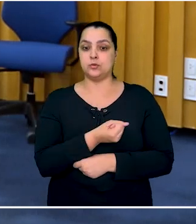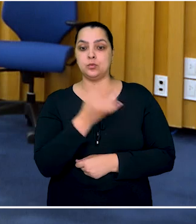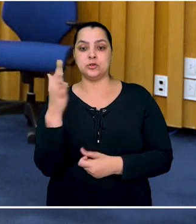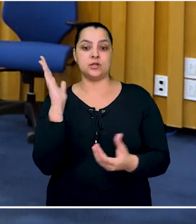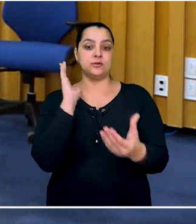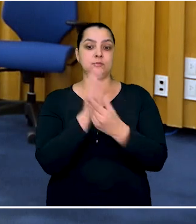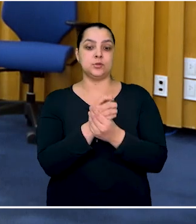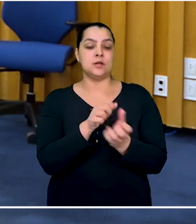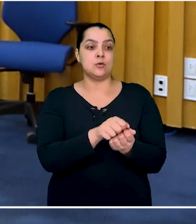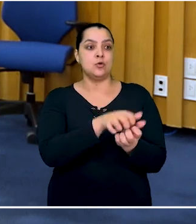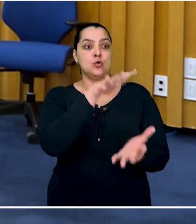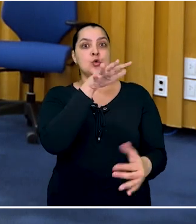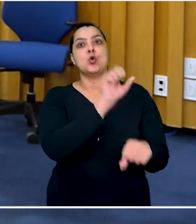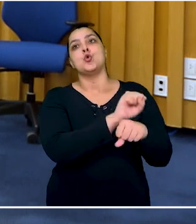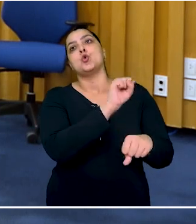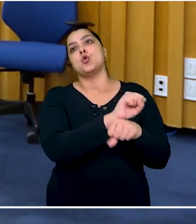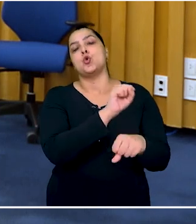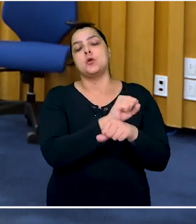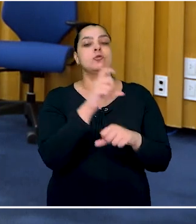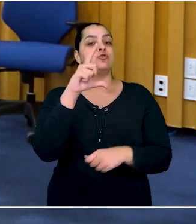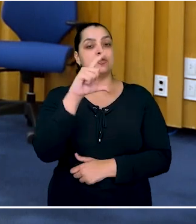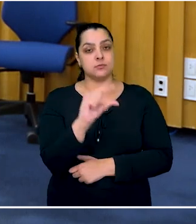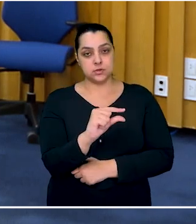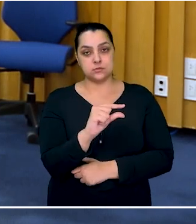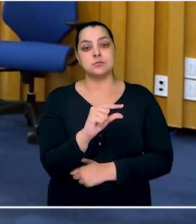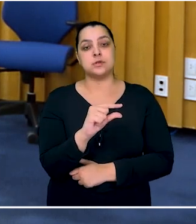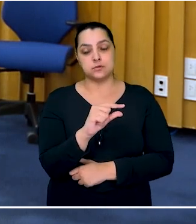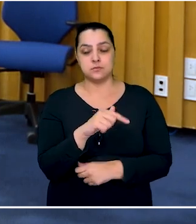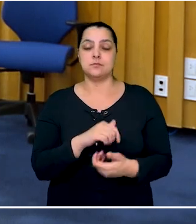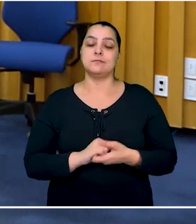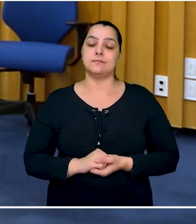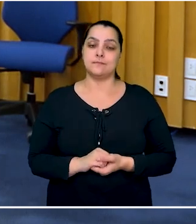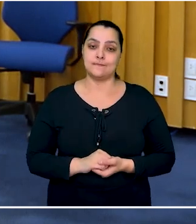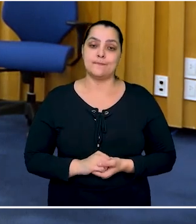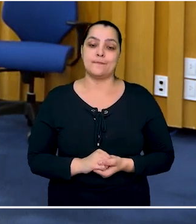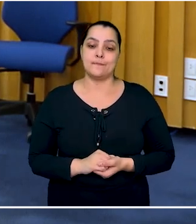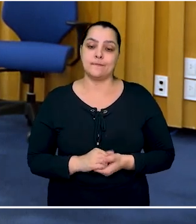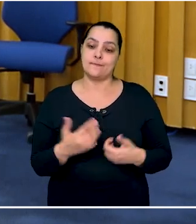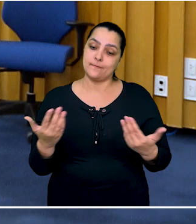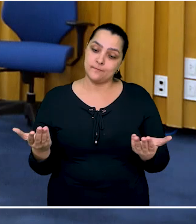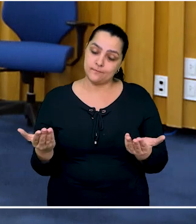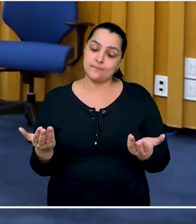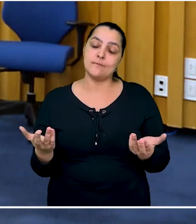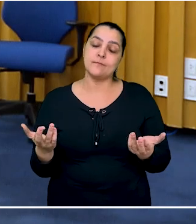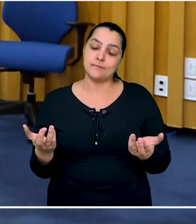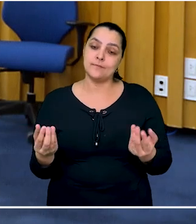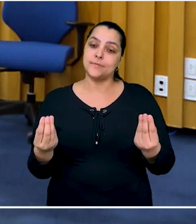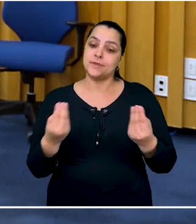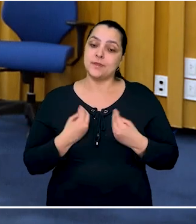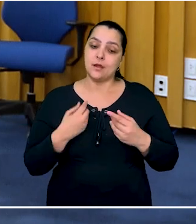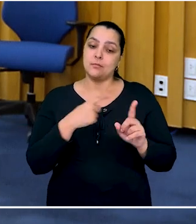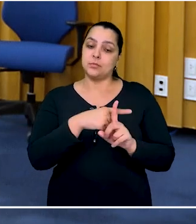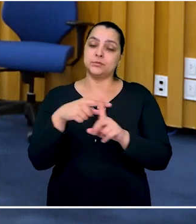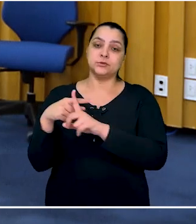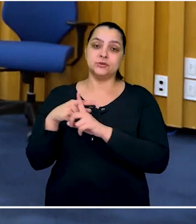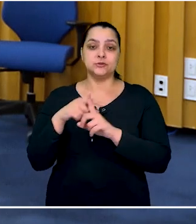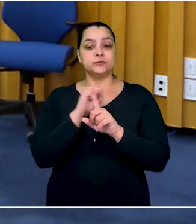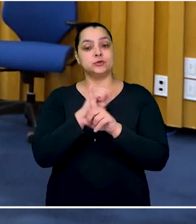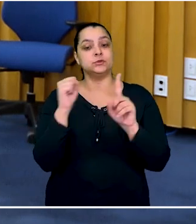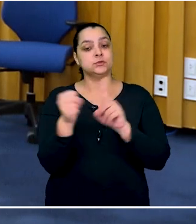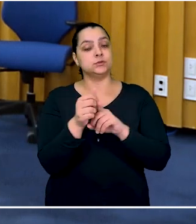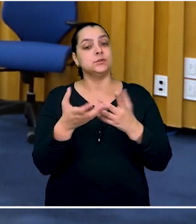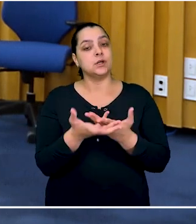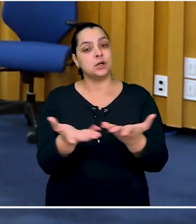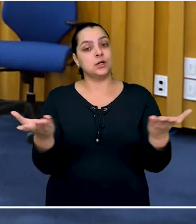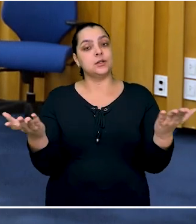processos acumulados, aguardando uma solução. Isso em benefício da sociedade. A